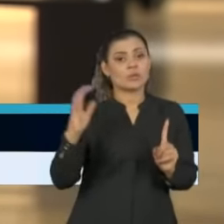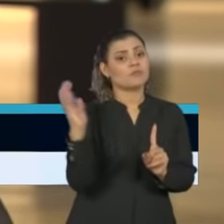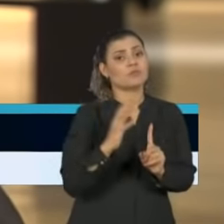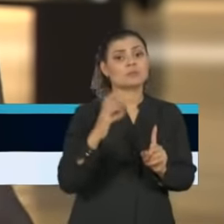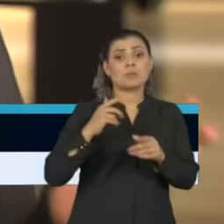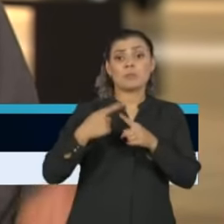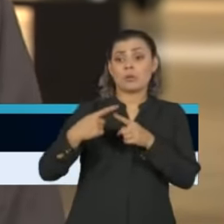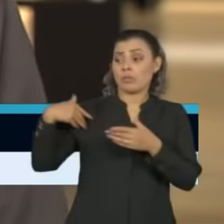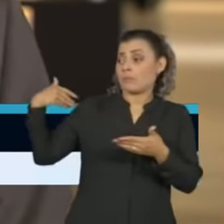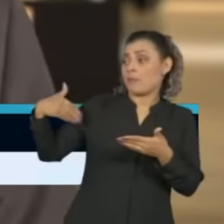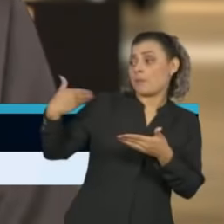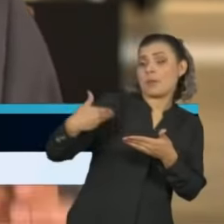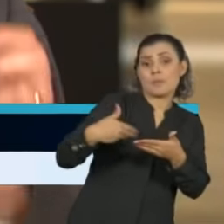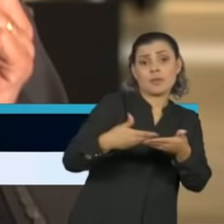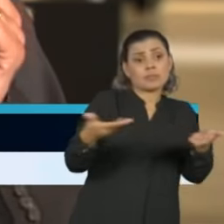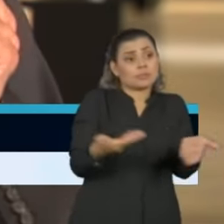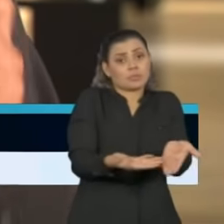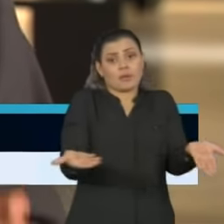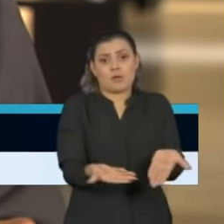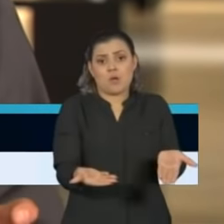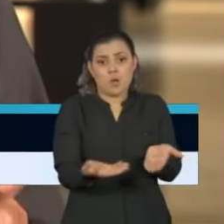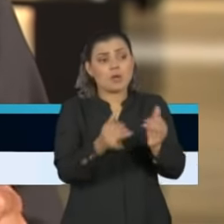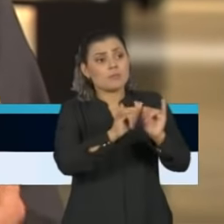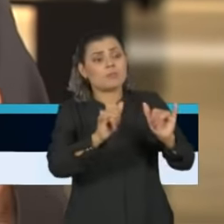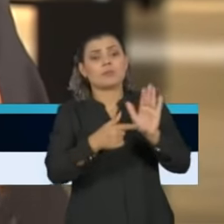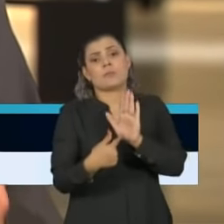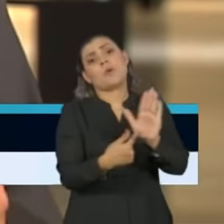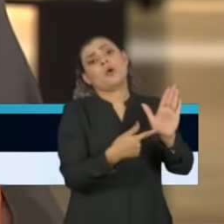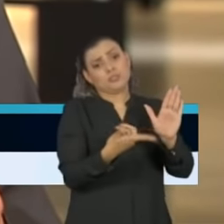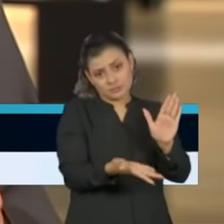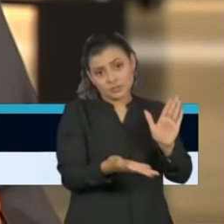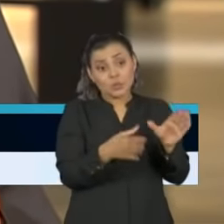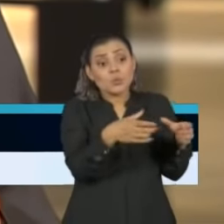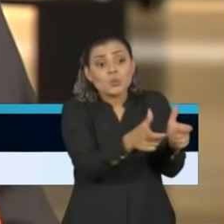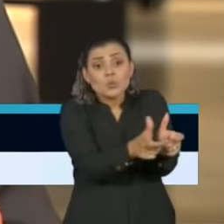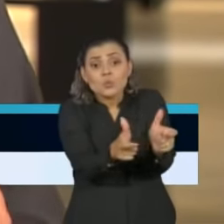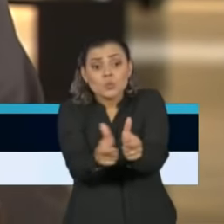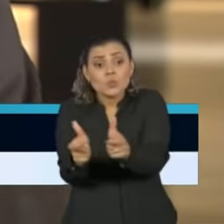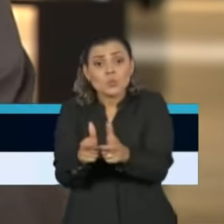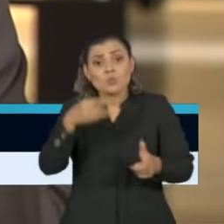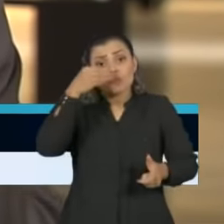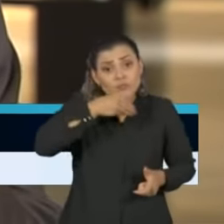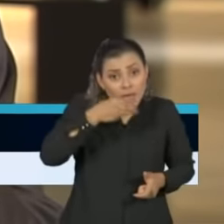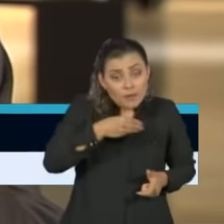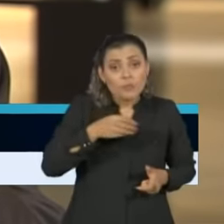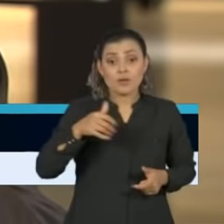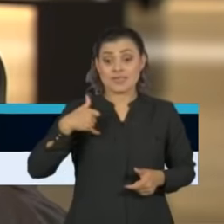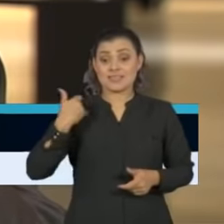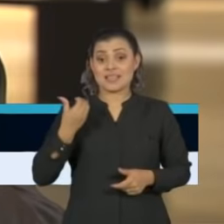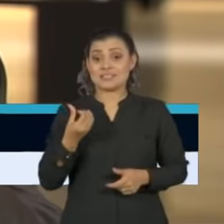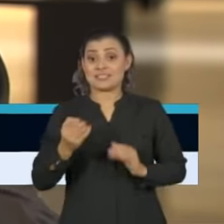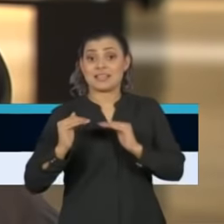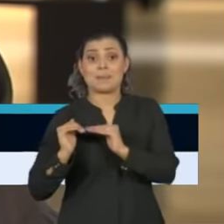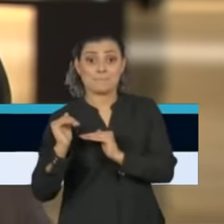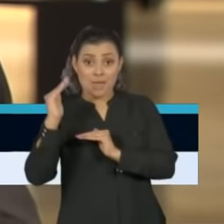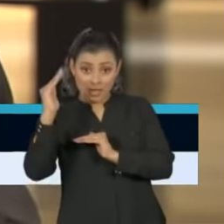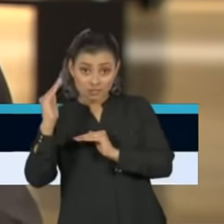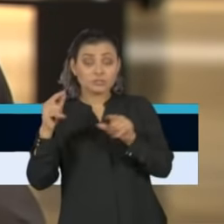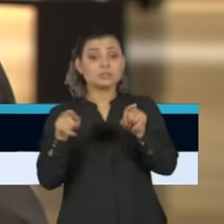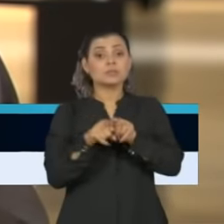foi publicado até agora, mostra que os grupos vulneráveis estão acima de 60 anos